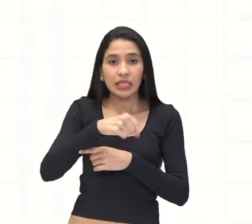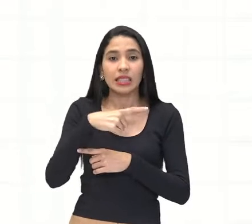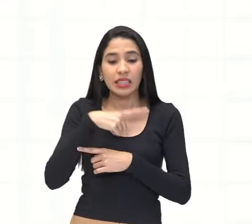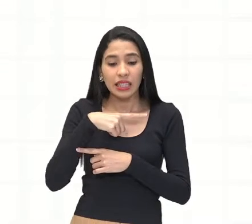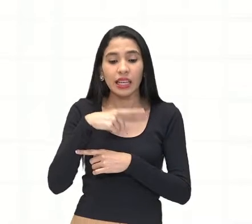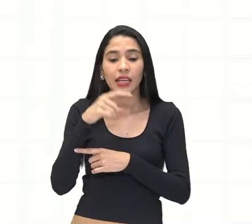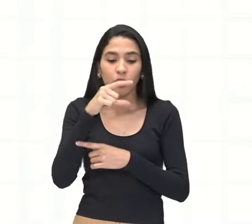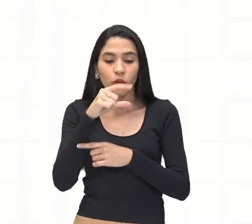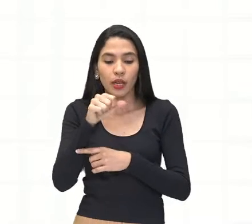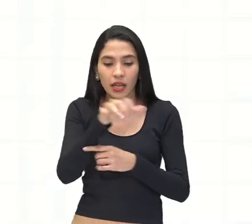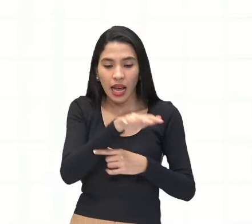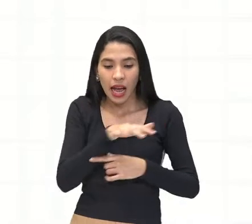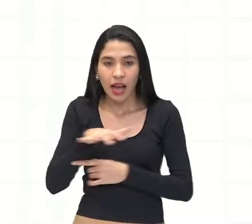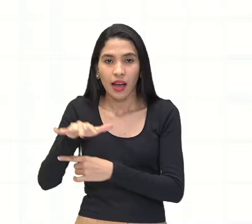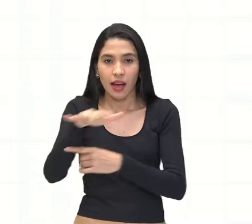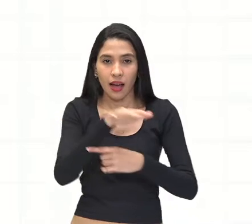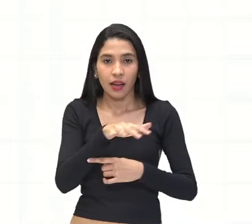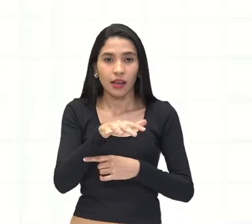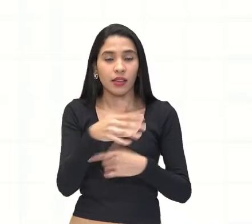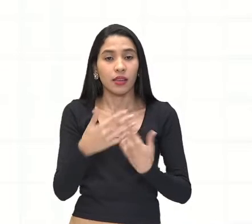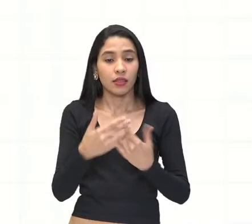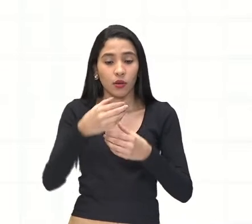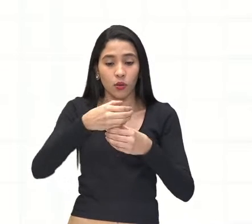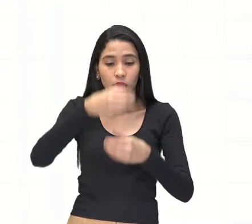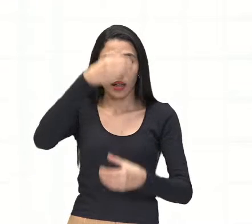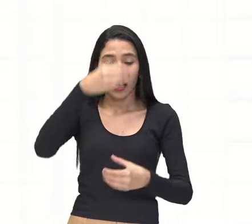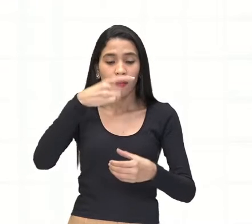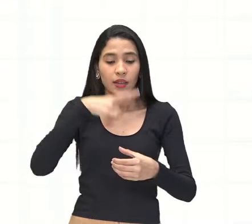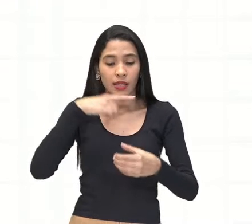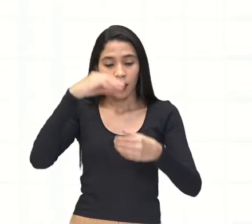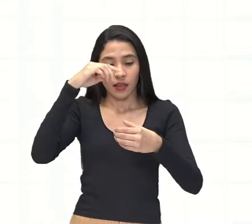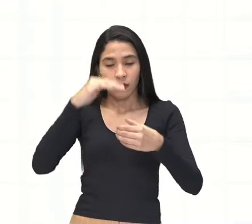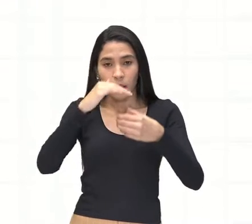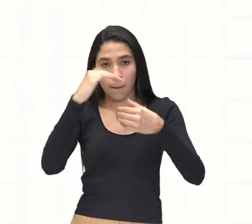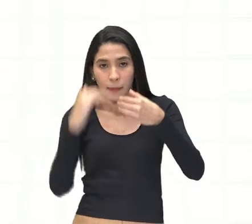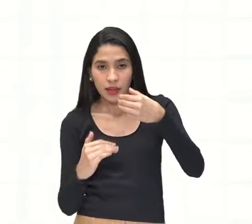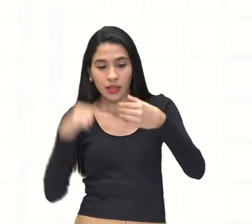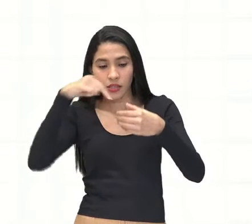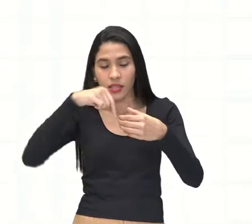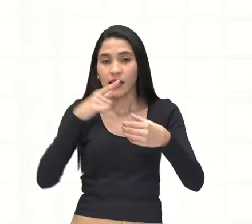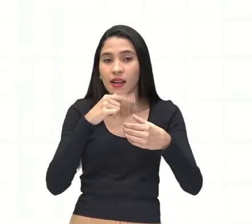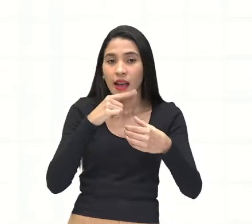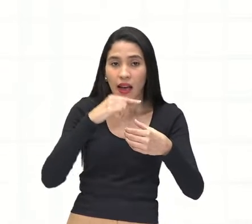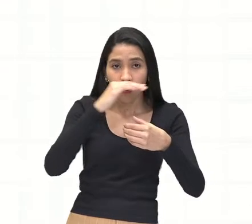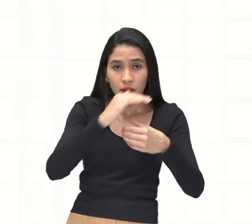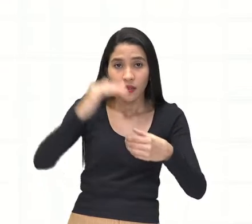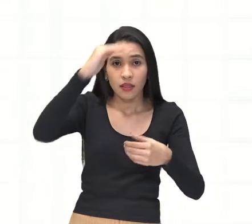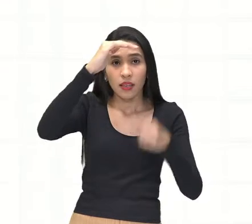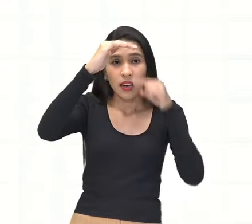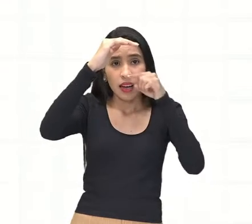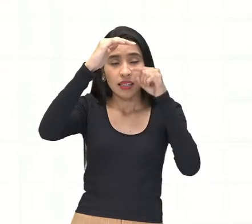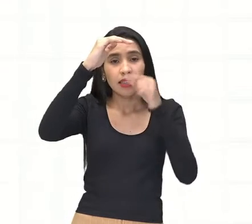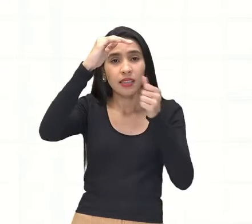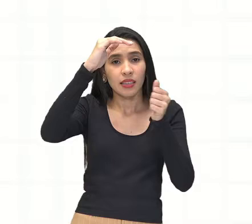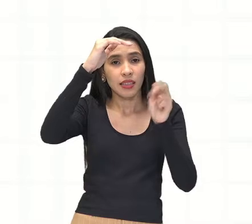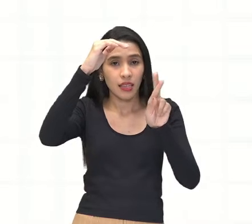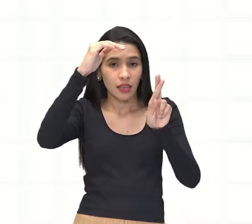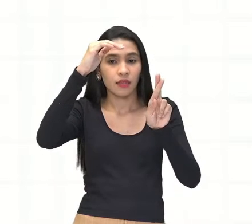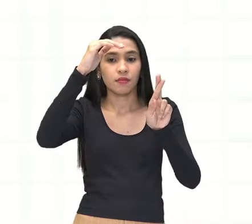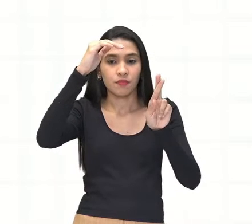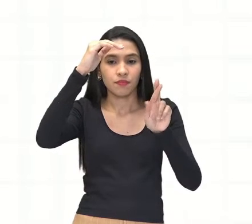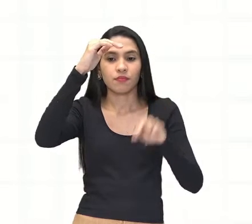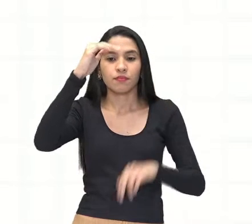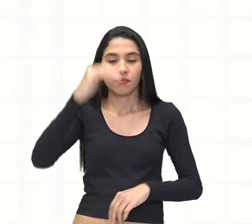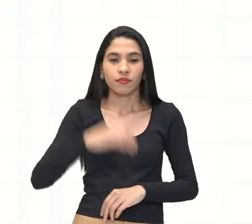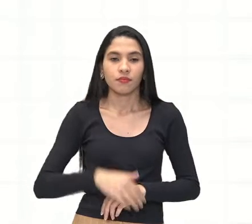espaço, né? Então, nessa garrafa, a gente tem a metade dela ocupada por água e a outra metade